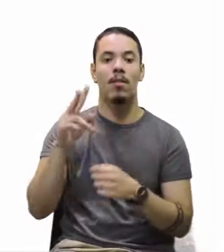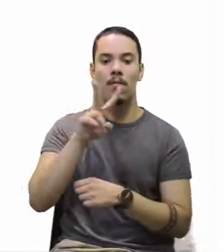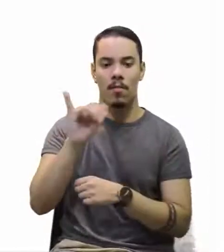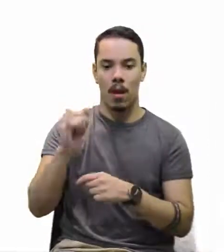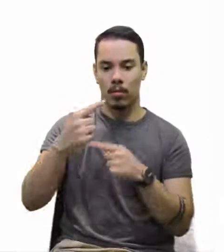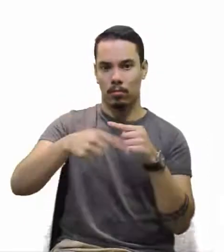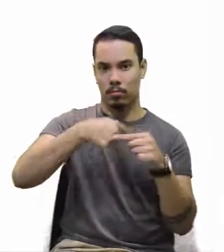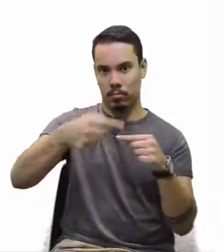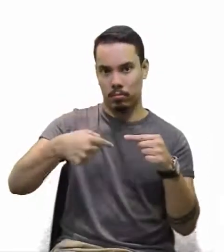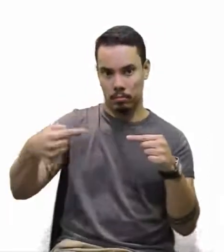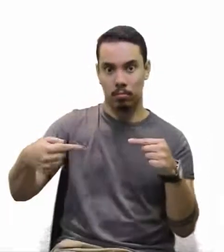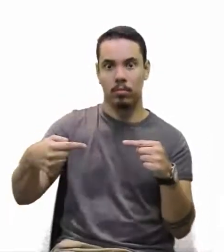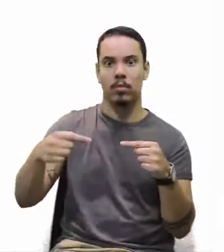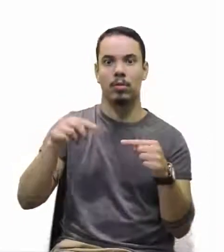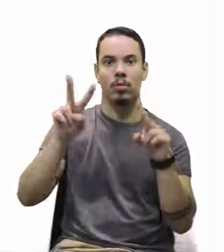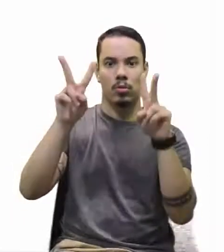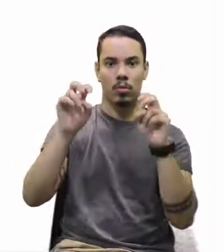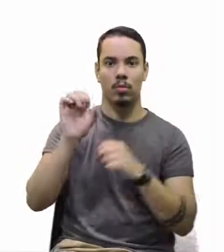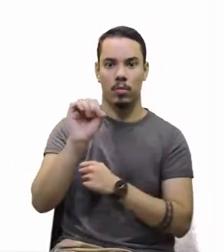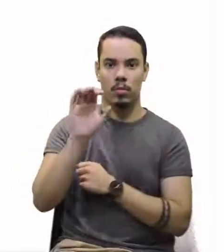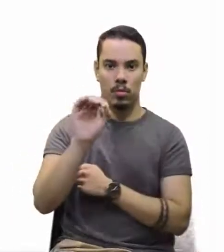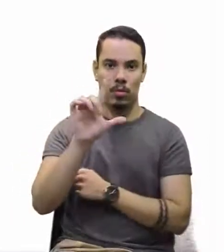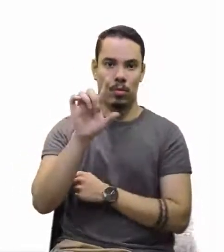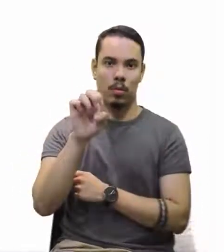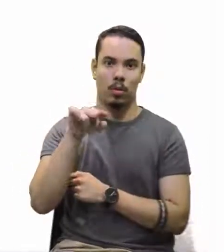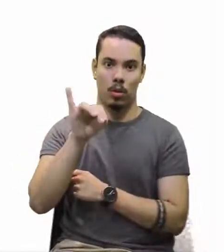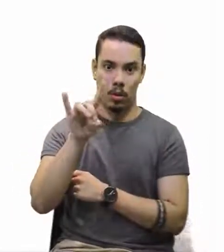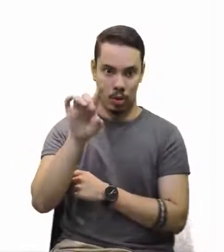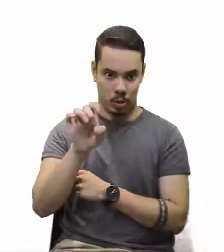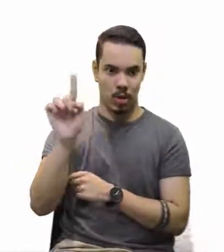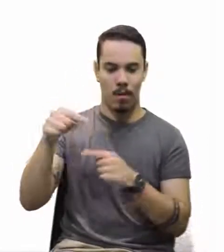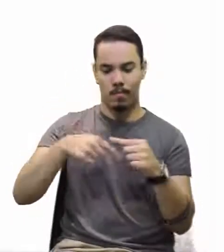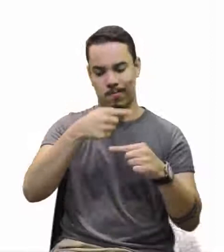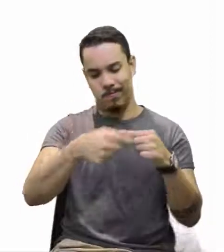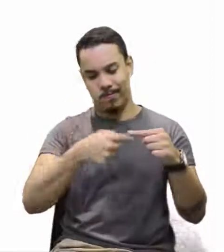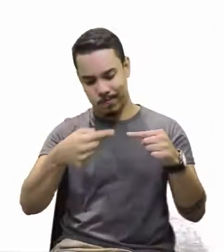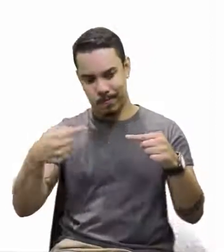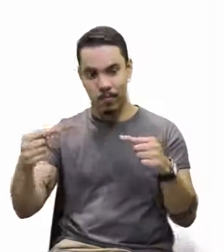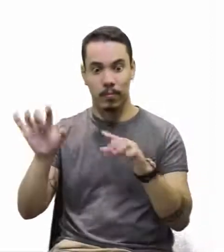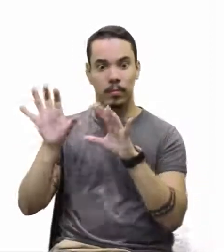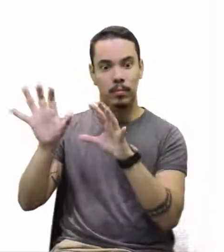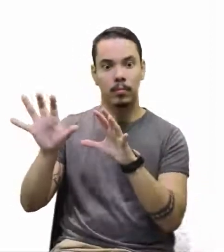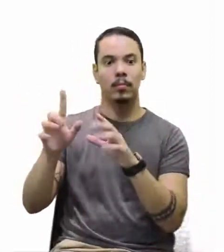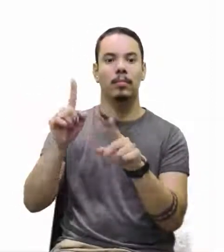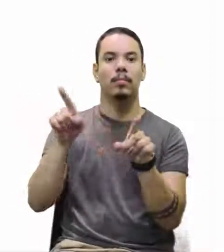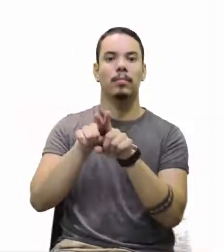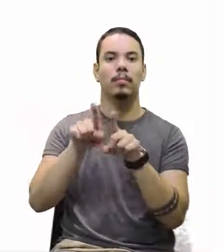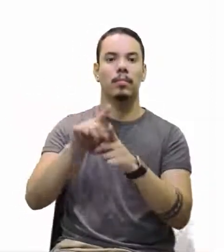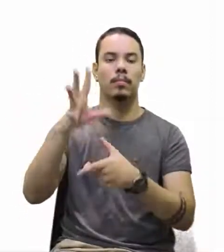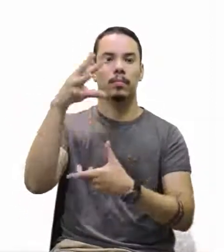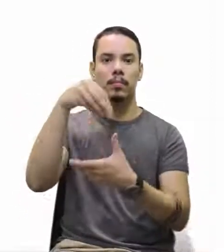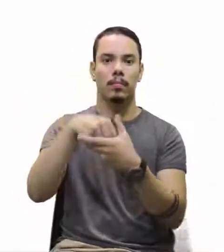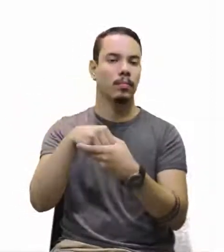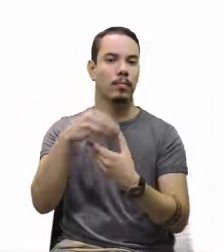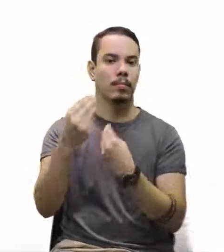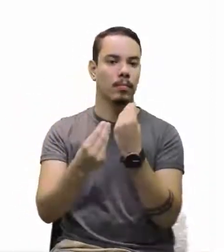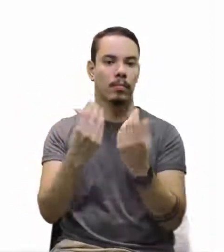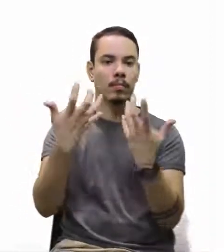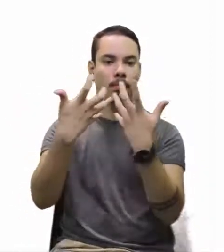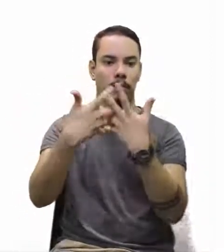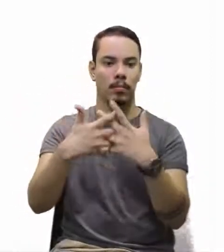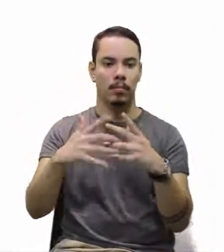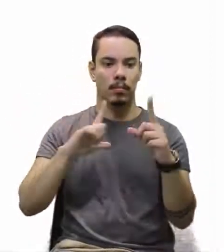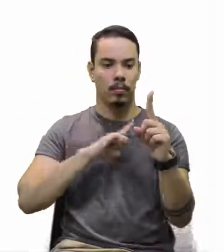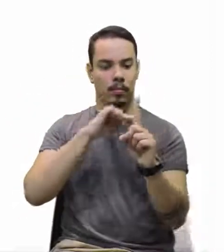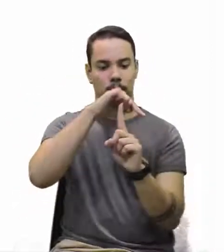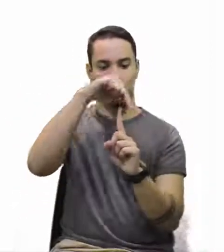usado quando nós falarmos de solenoide. Isso aqui é um solenoide. Aqui também, só que estão aqui dentro, né? Olha aqui as bobinas aqui, ó. São